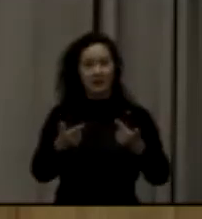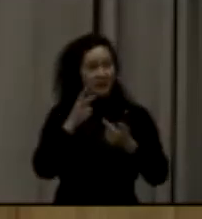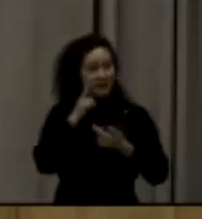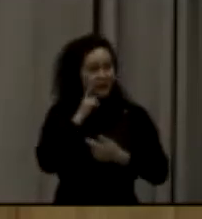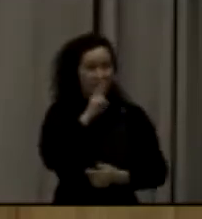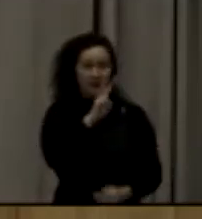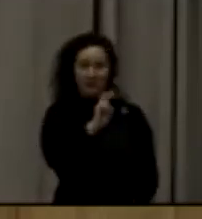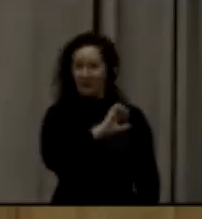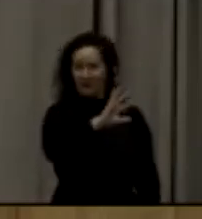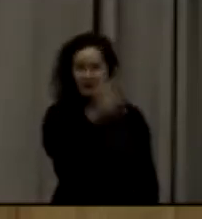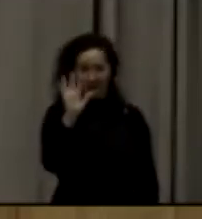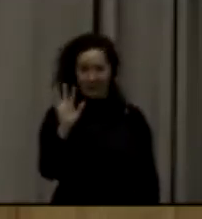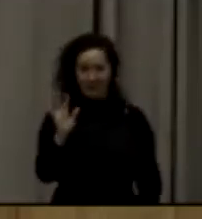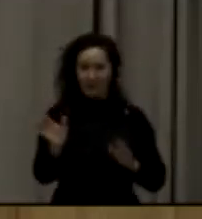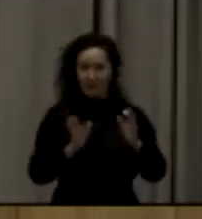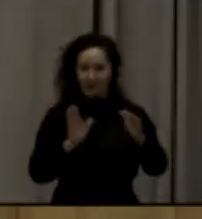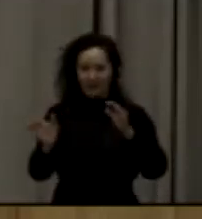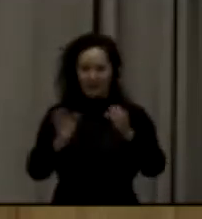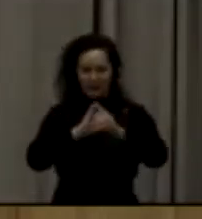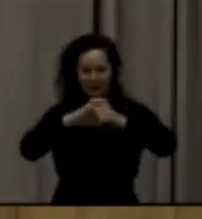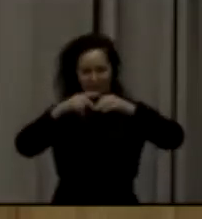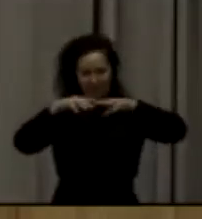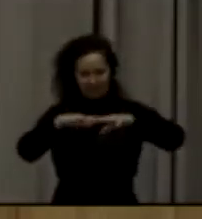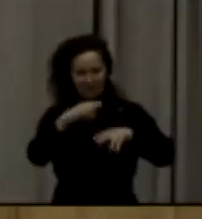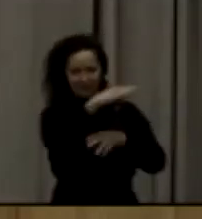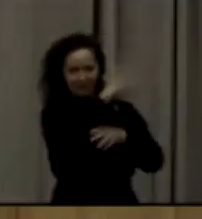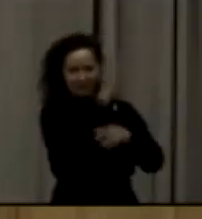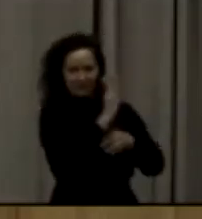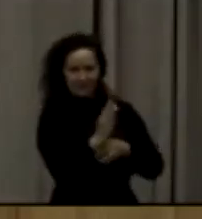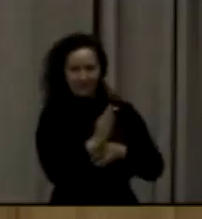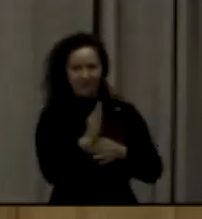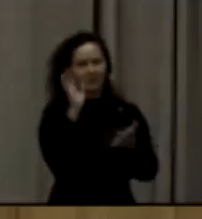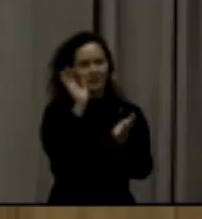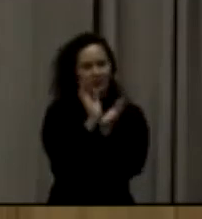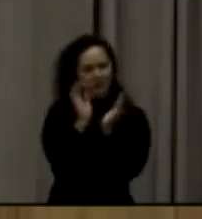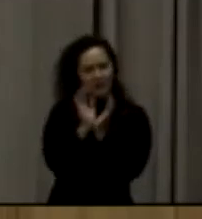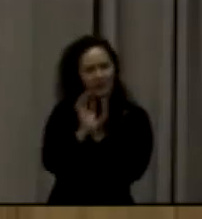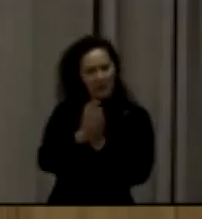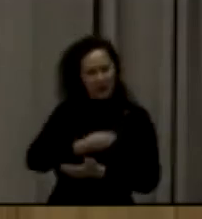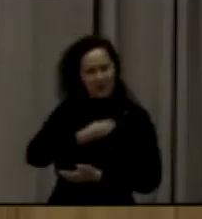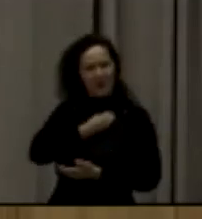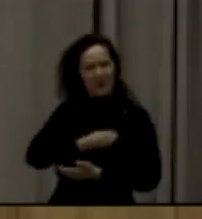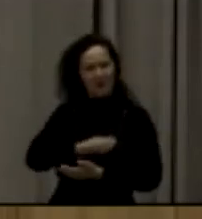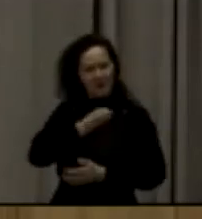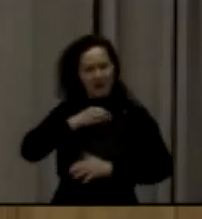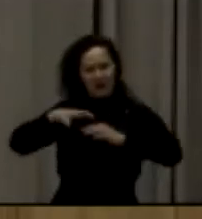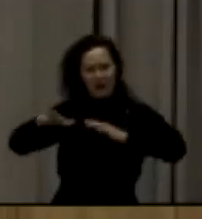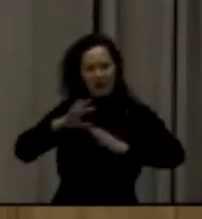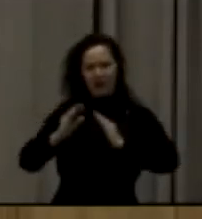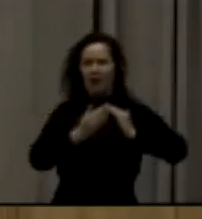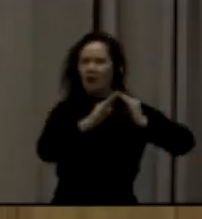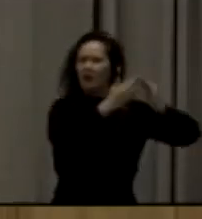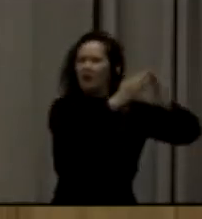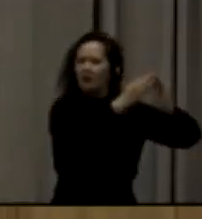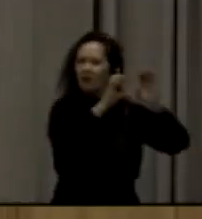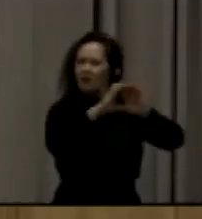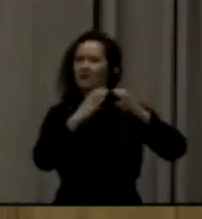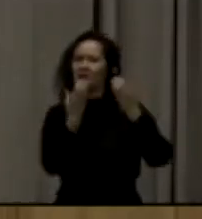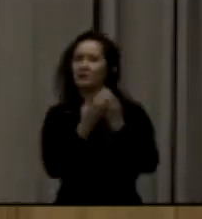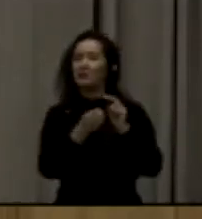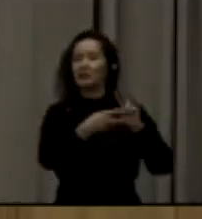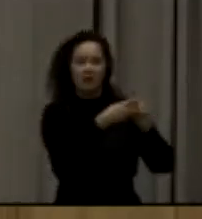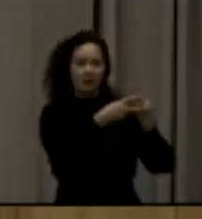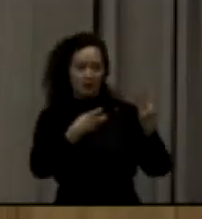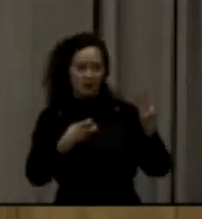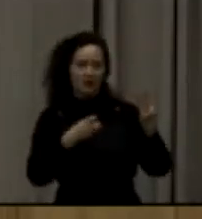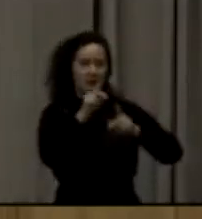Nós vimos durante a pandemia no Brasil, a Frente pela Vida expressou isso, vimos o movimento nas favelas, as comunidades